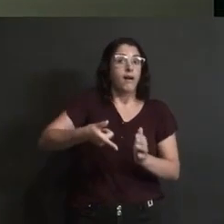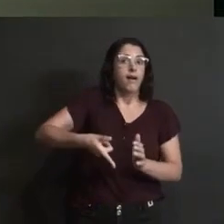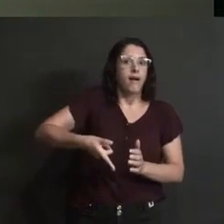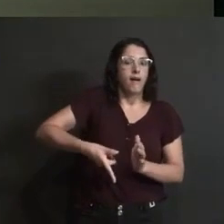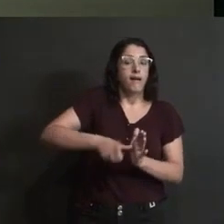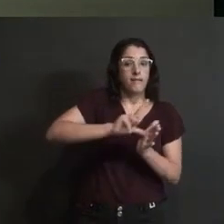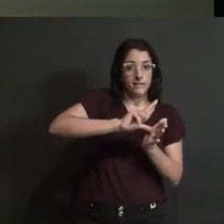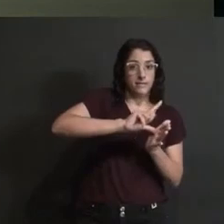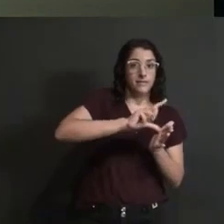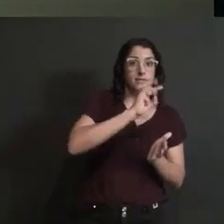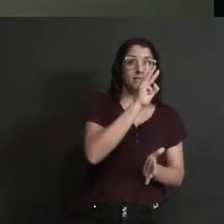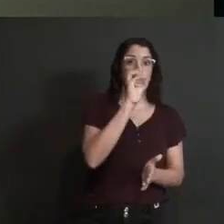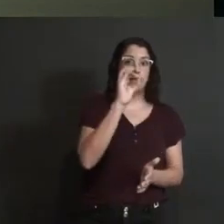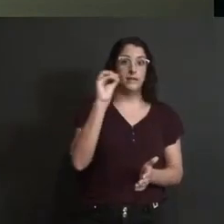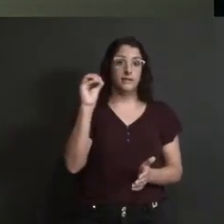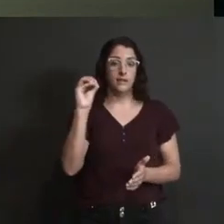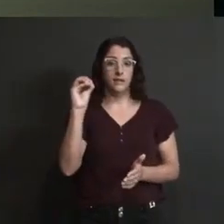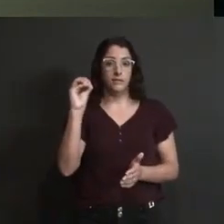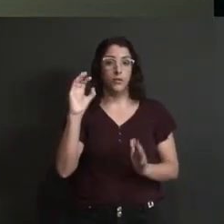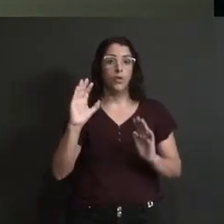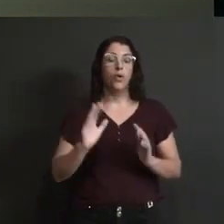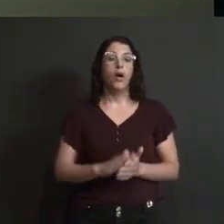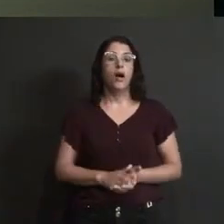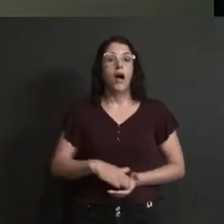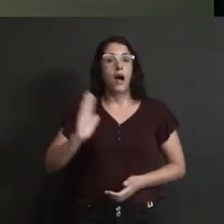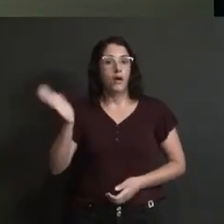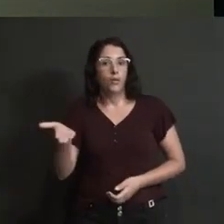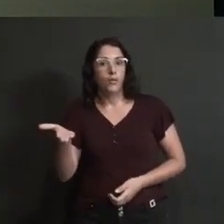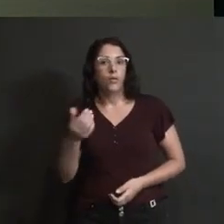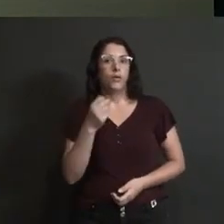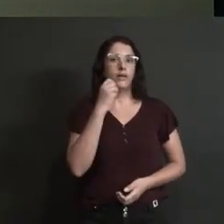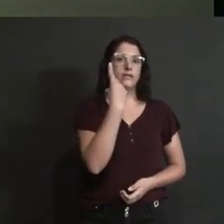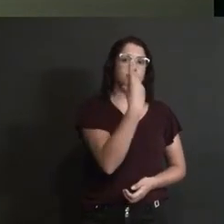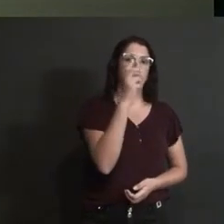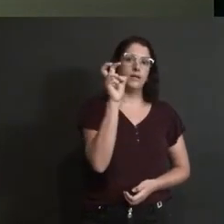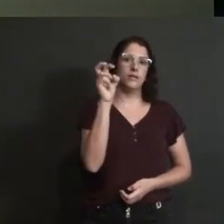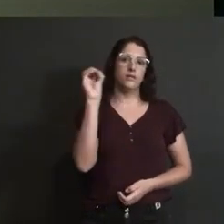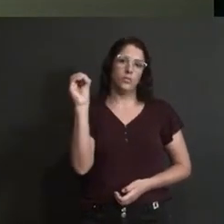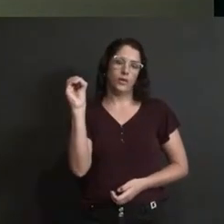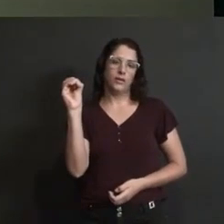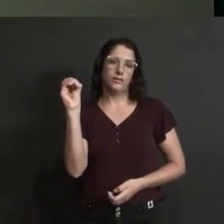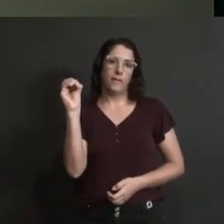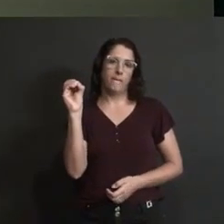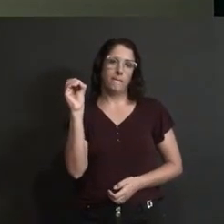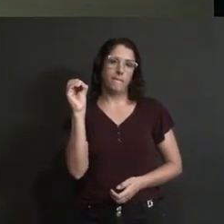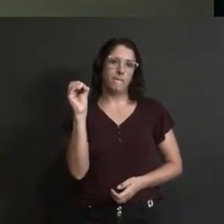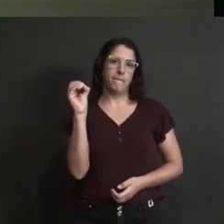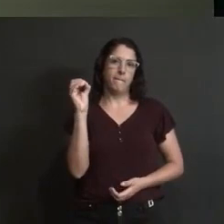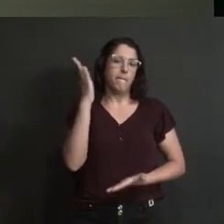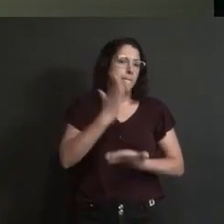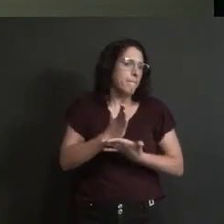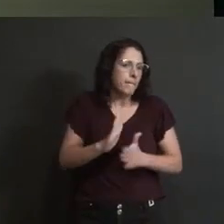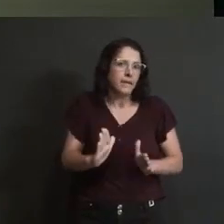E eu quero ver quantas pessoas da casa vão estar participando dessa escola.